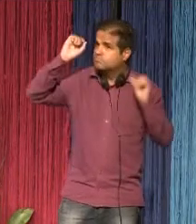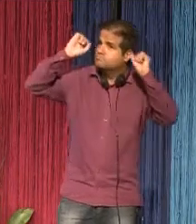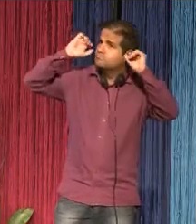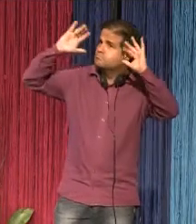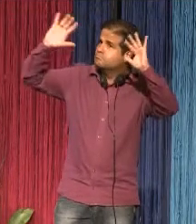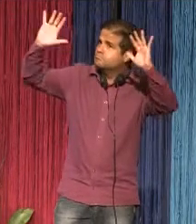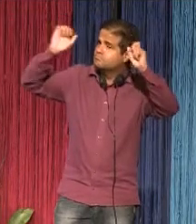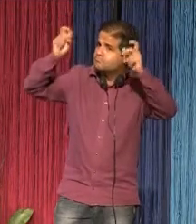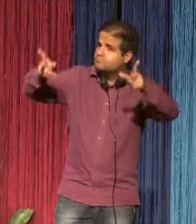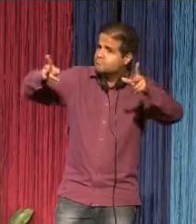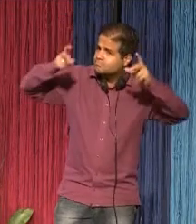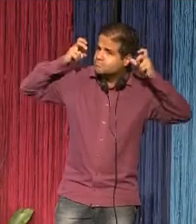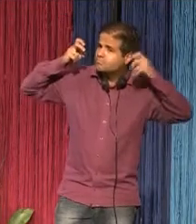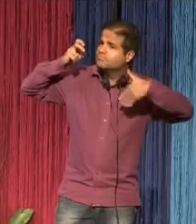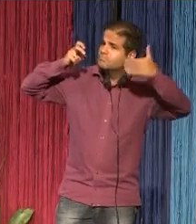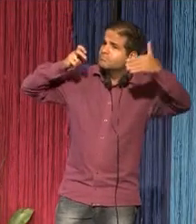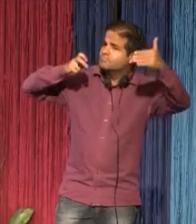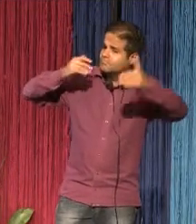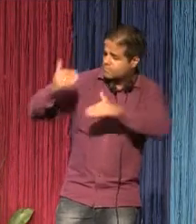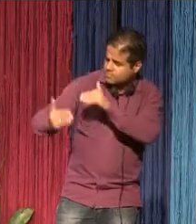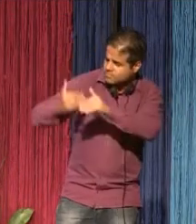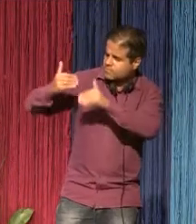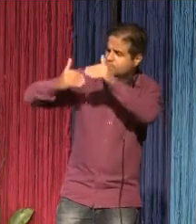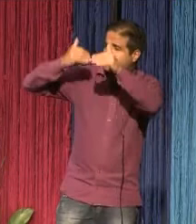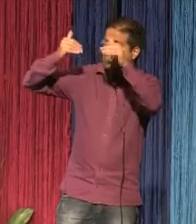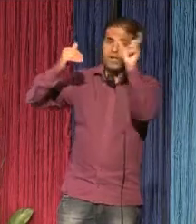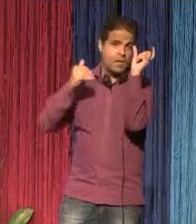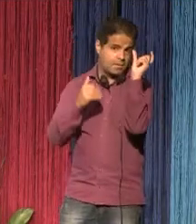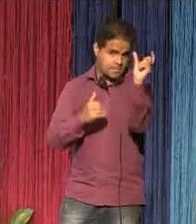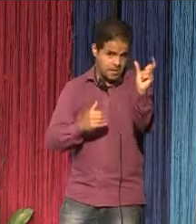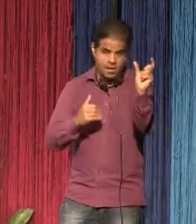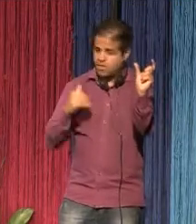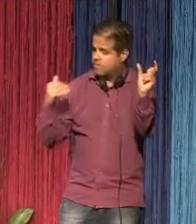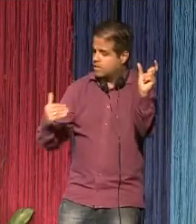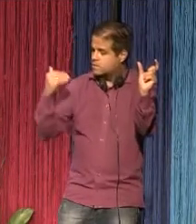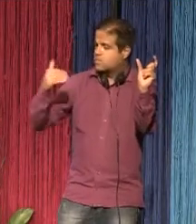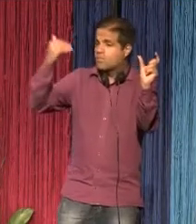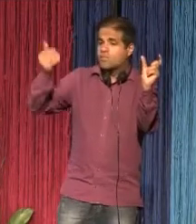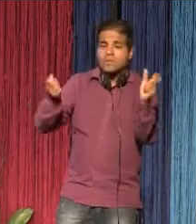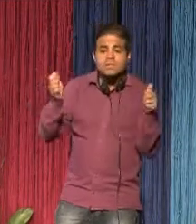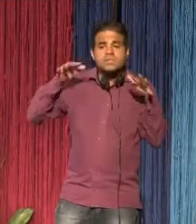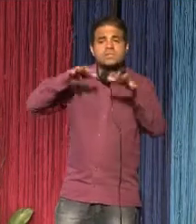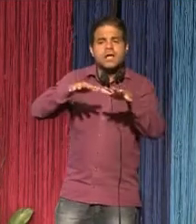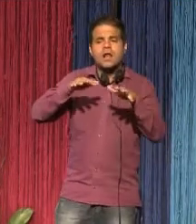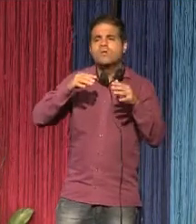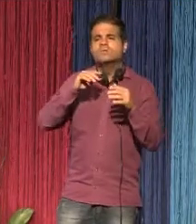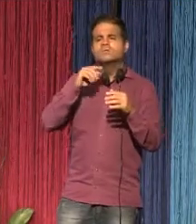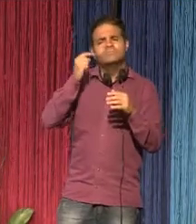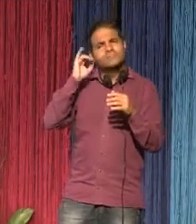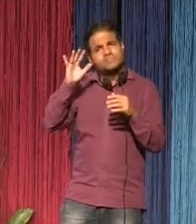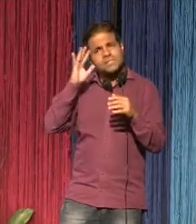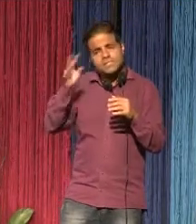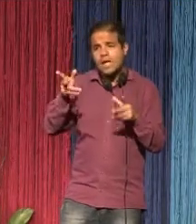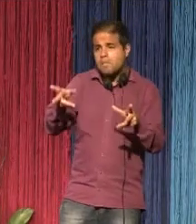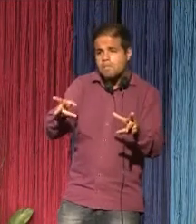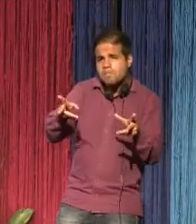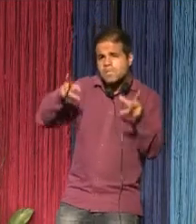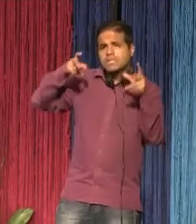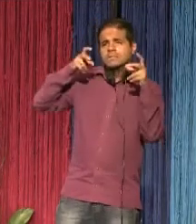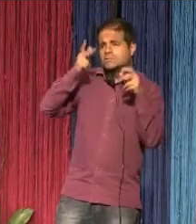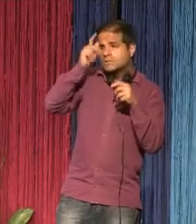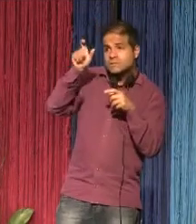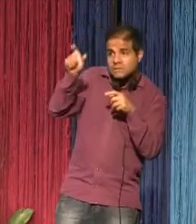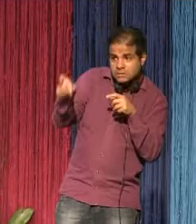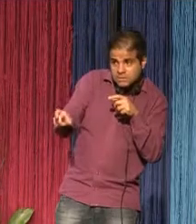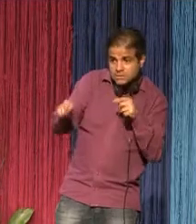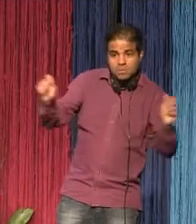pensamos a perspectiva daqueles que se desenvolvem, a palavra é desenvolvimento integral. Se nós pensamos a perspectiva